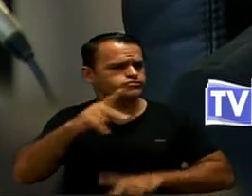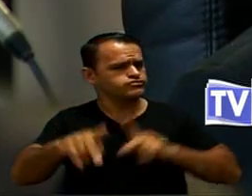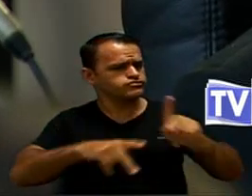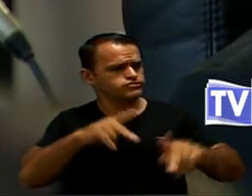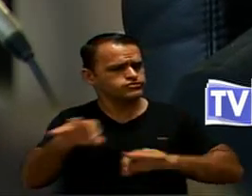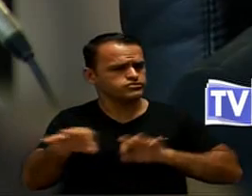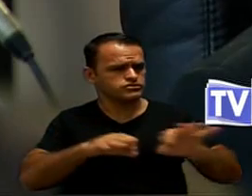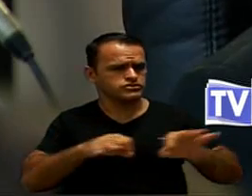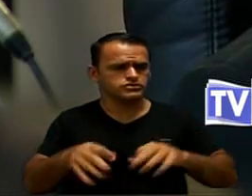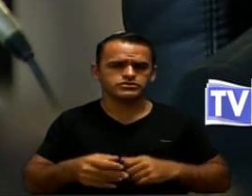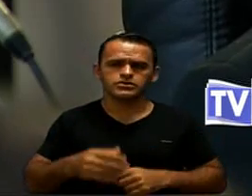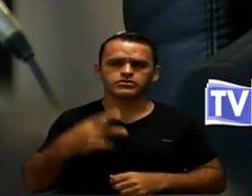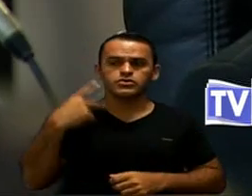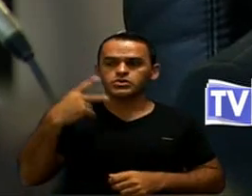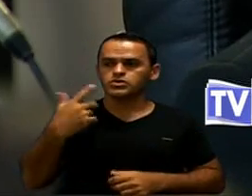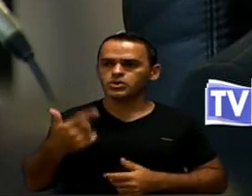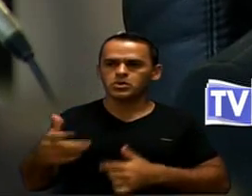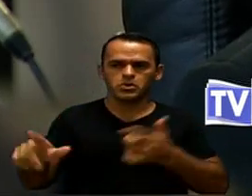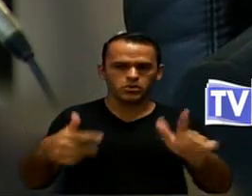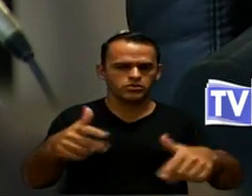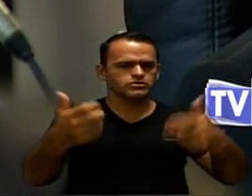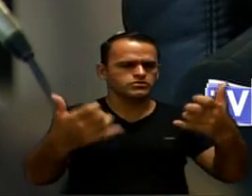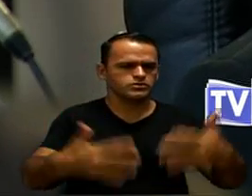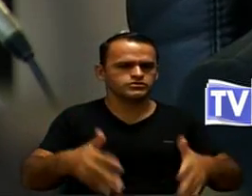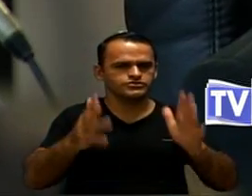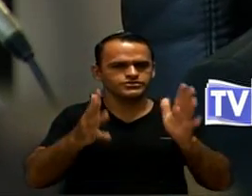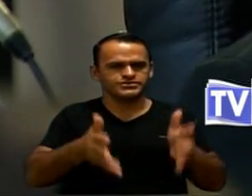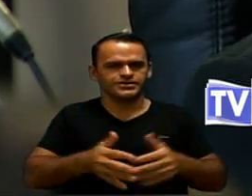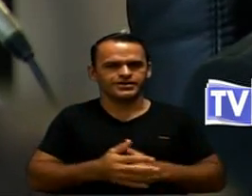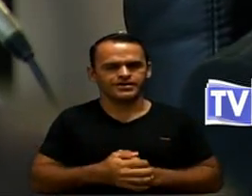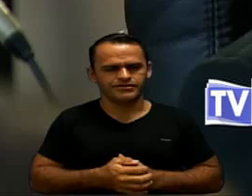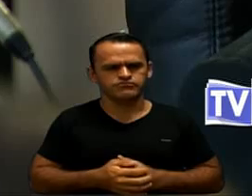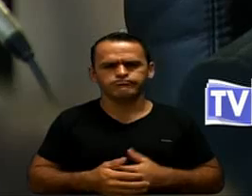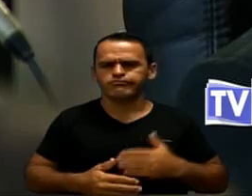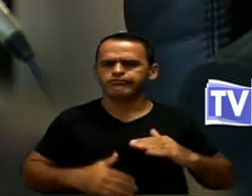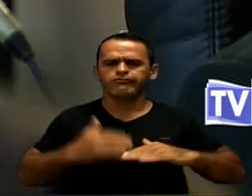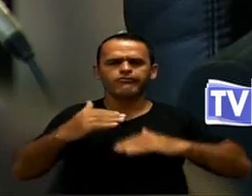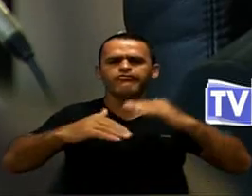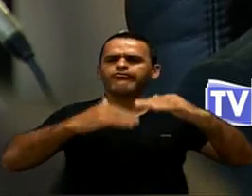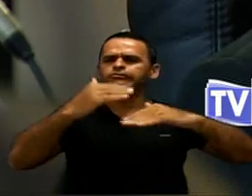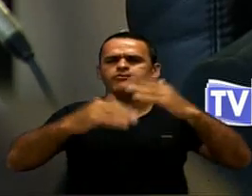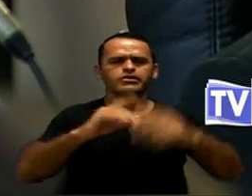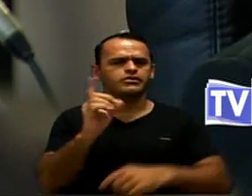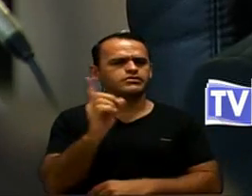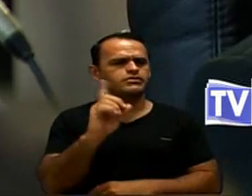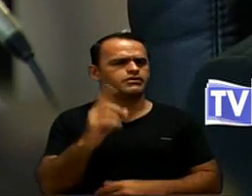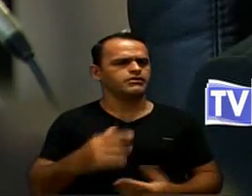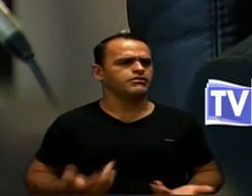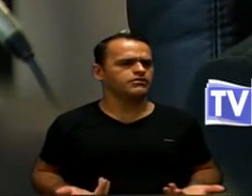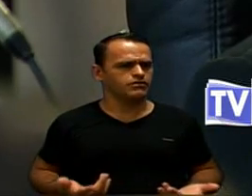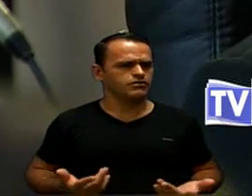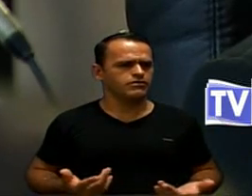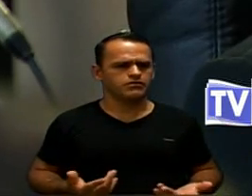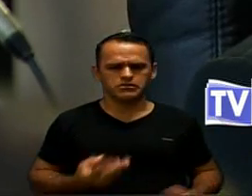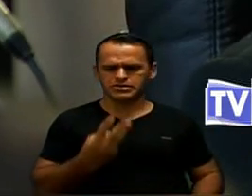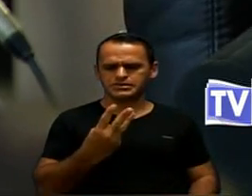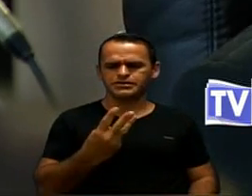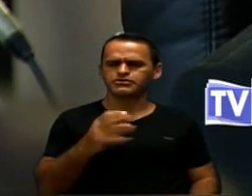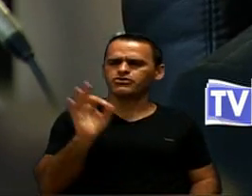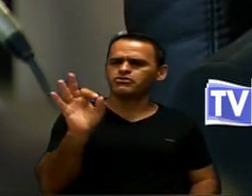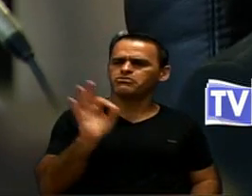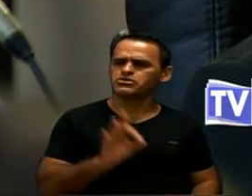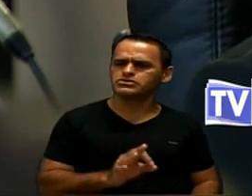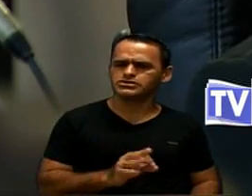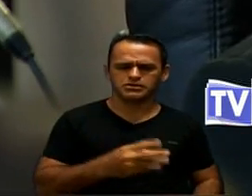foi colocado pelos demais vereadores, colocando por Vossa Excelência. As coisas não avançam, nós não passamos dos 3%